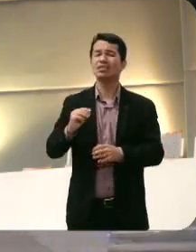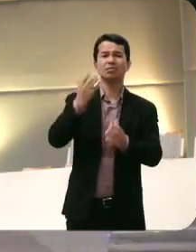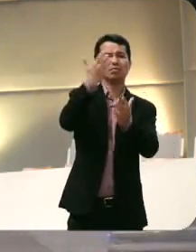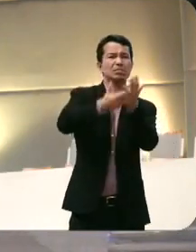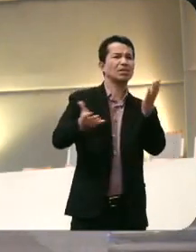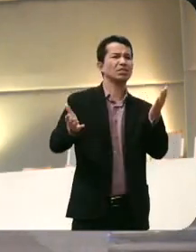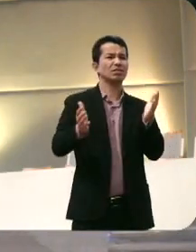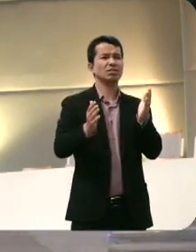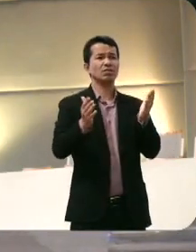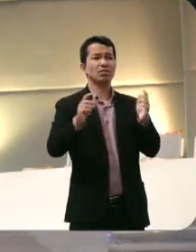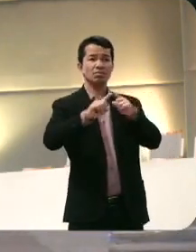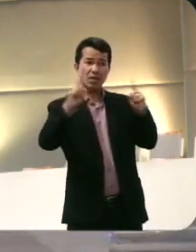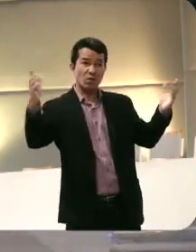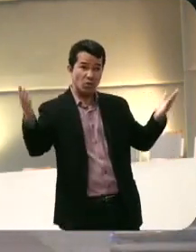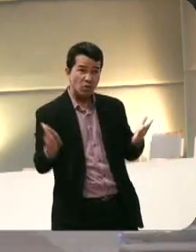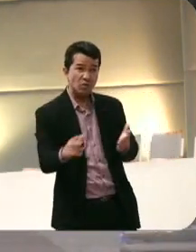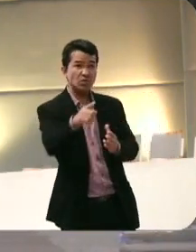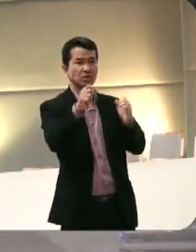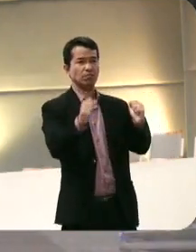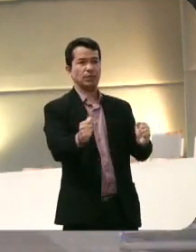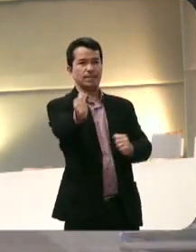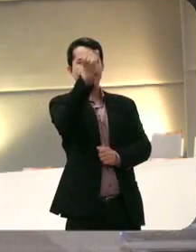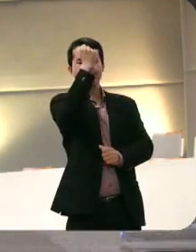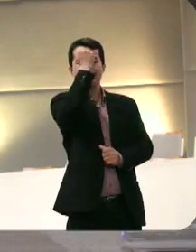Se arrependa, entregue,